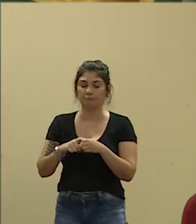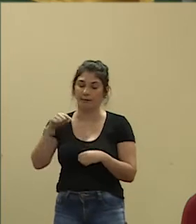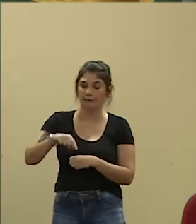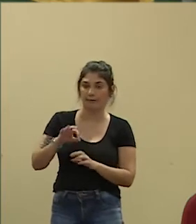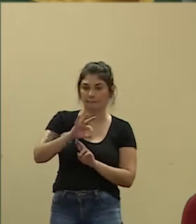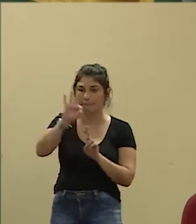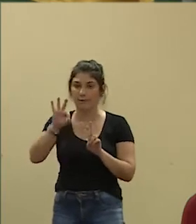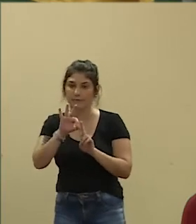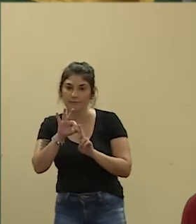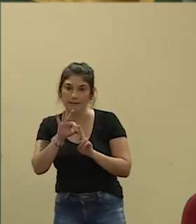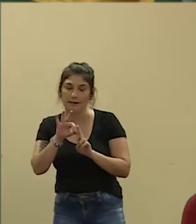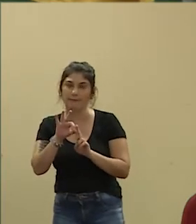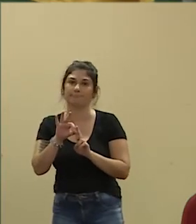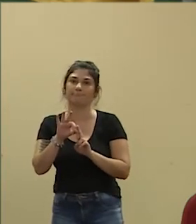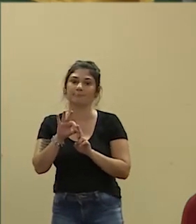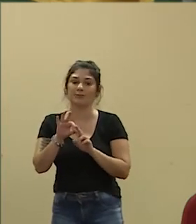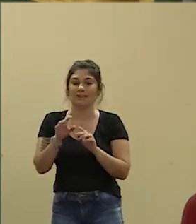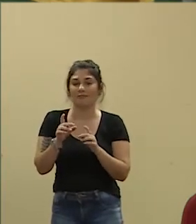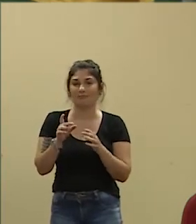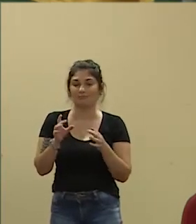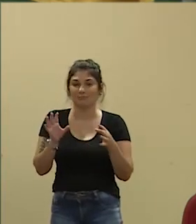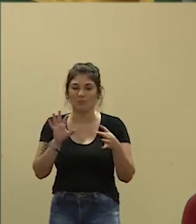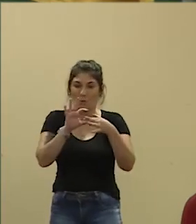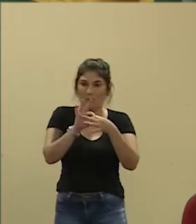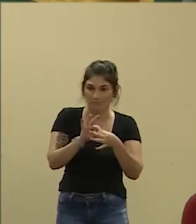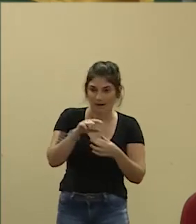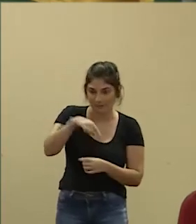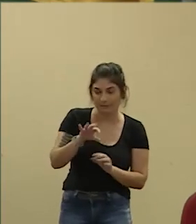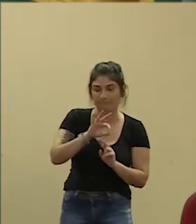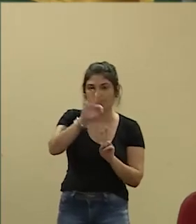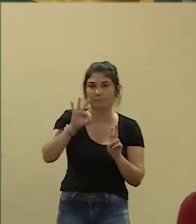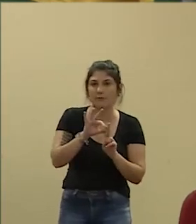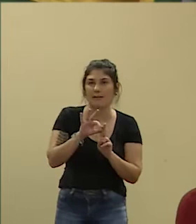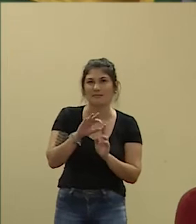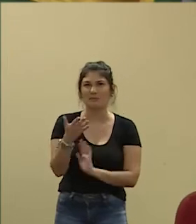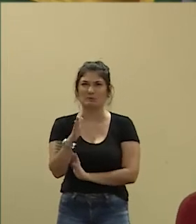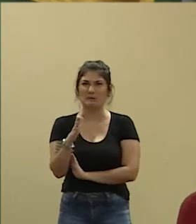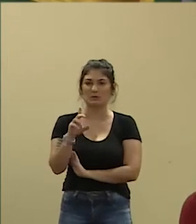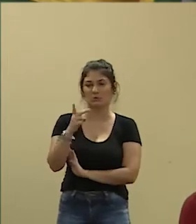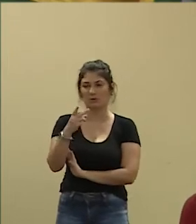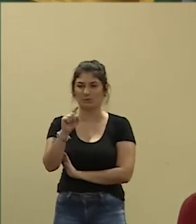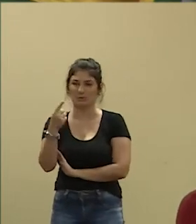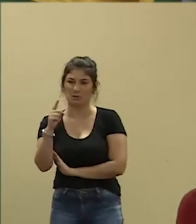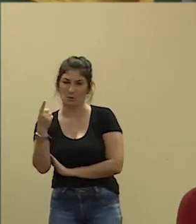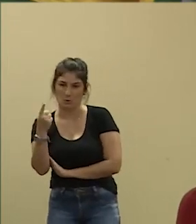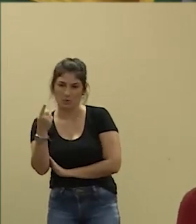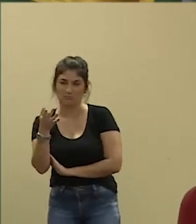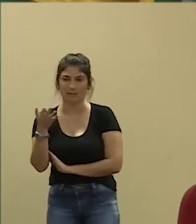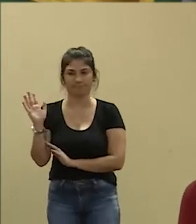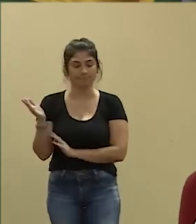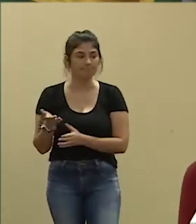que eu tô sem uma convivência mais próxima que confiscar desde 2011 né eu vejo